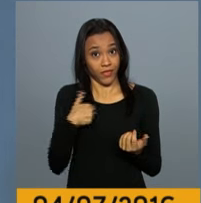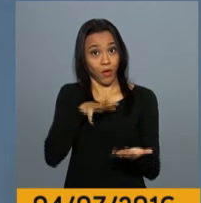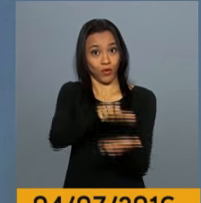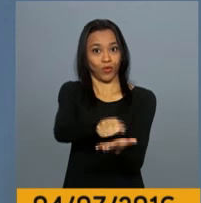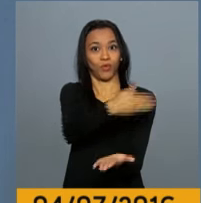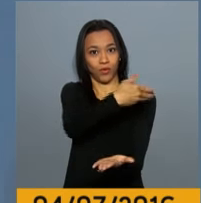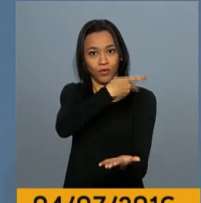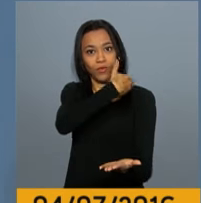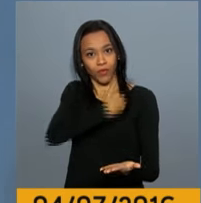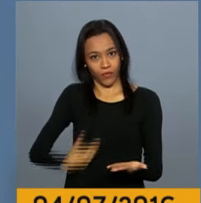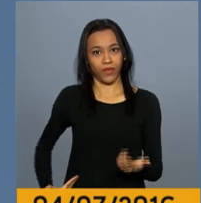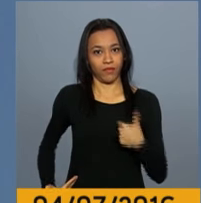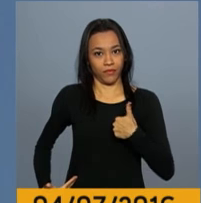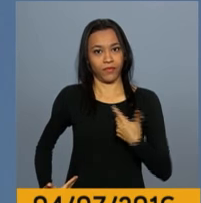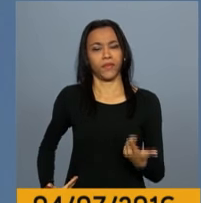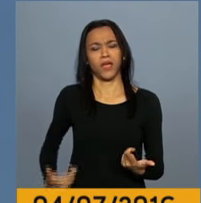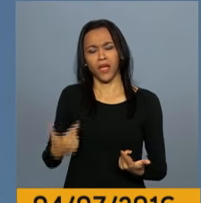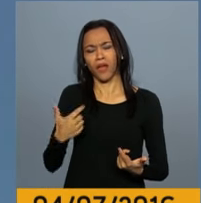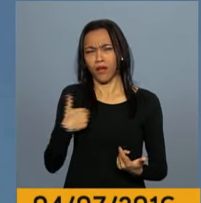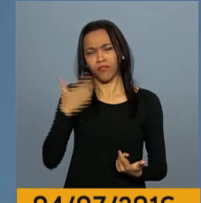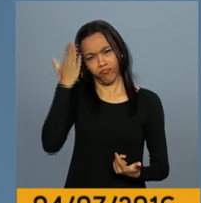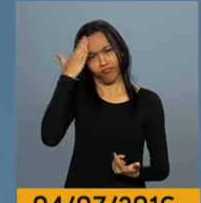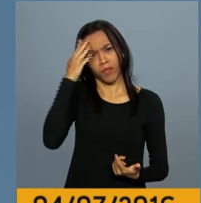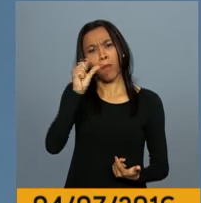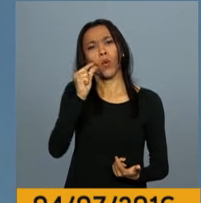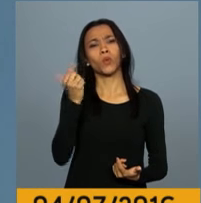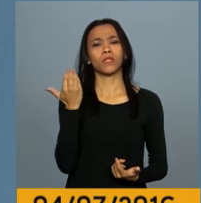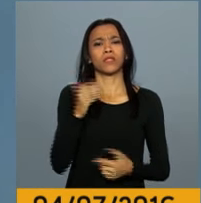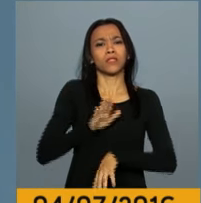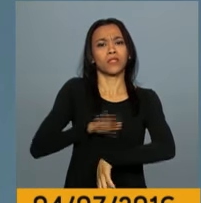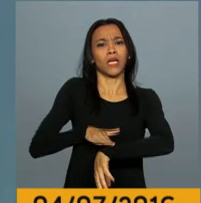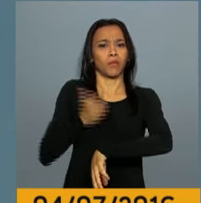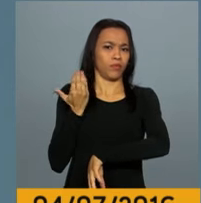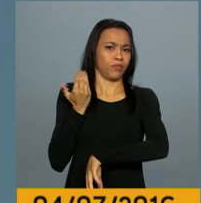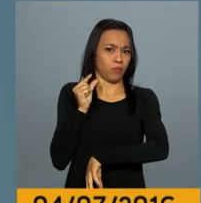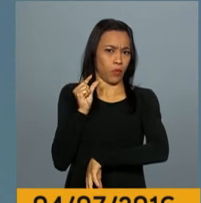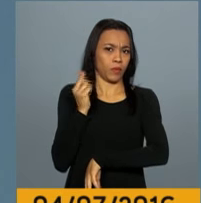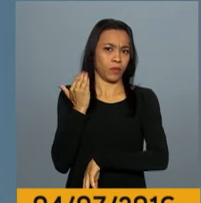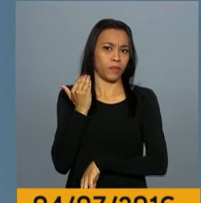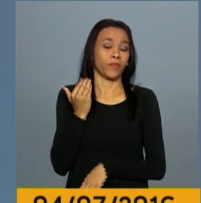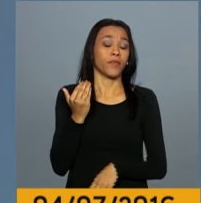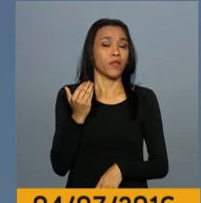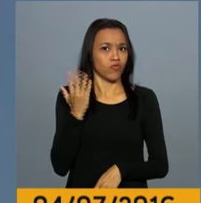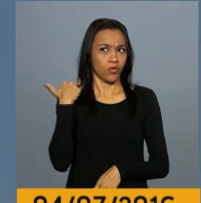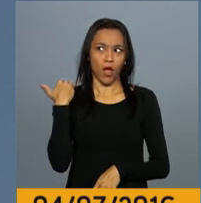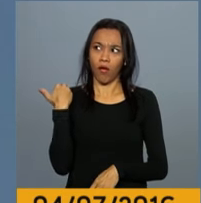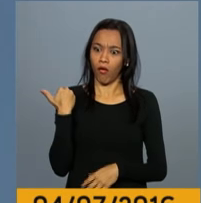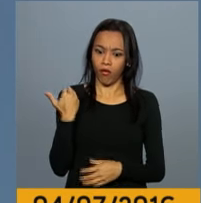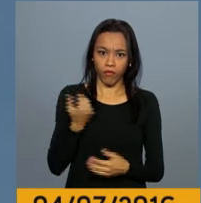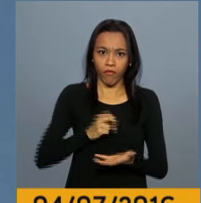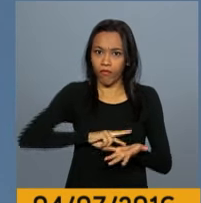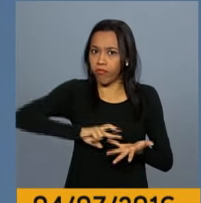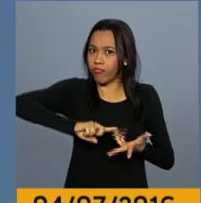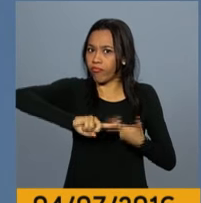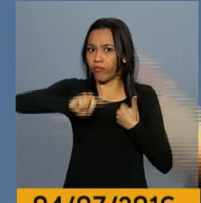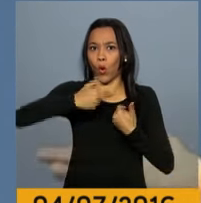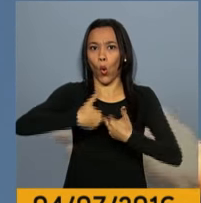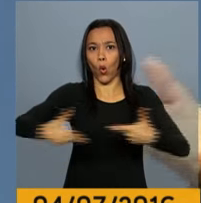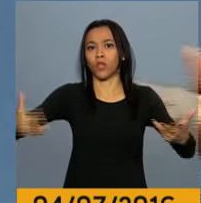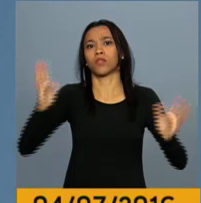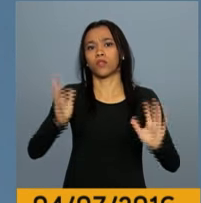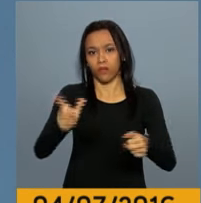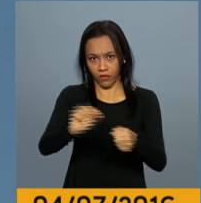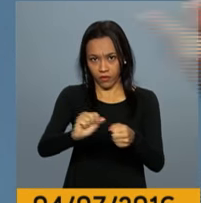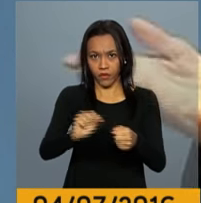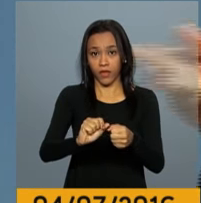eu reconheço que é pouco tempo, mas eu creio que nós já fizemos muitas coisas. E se